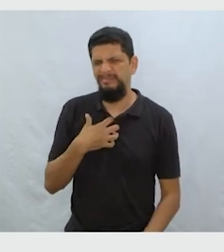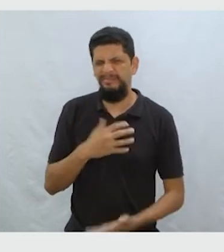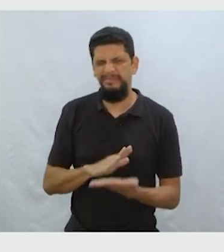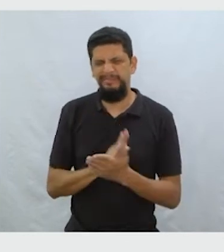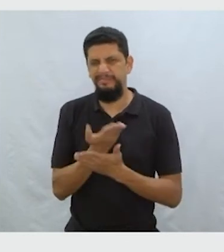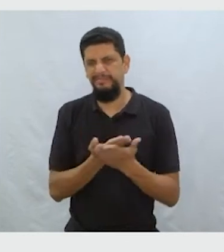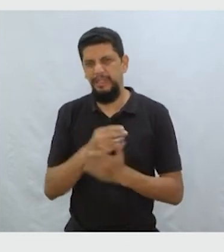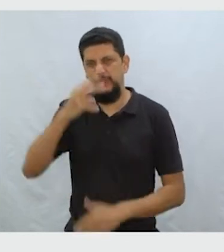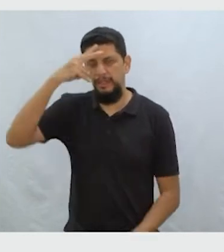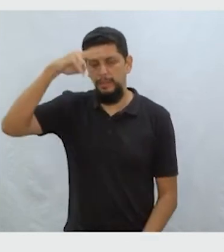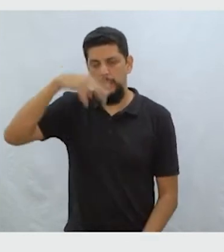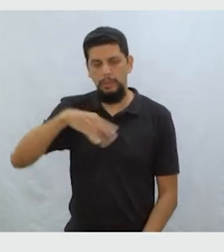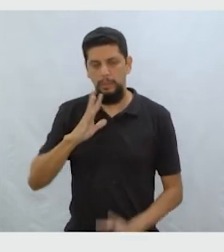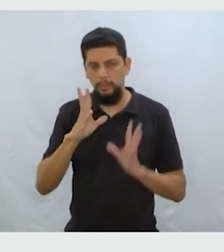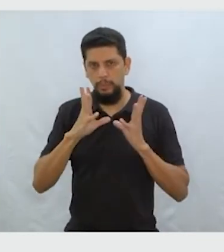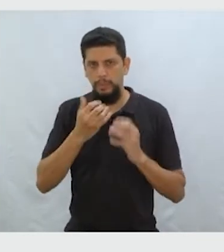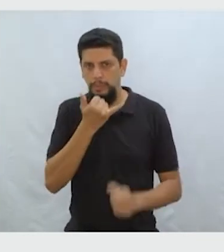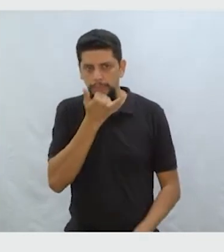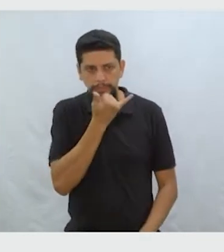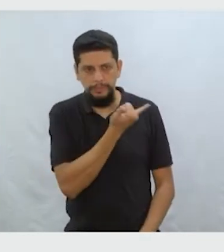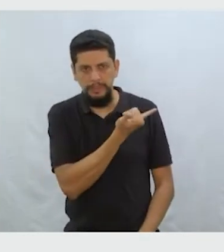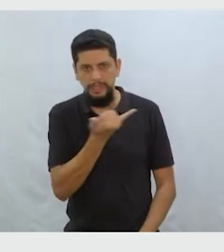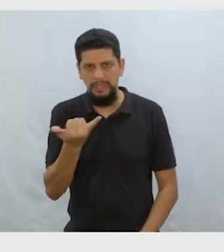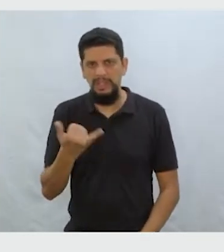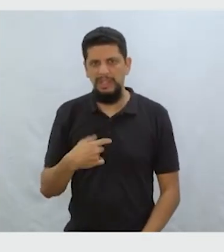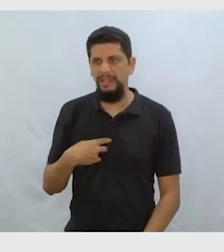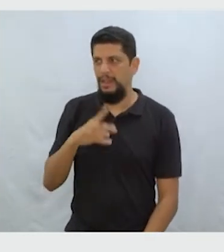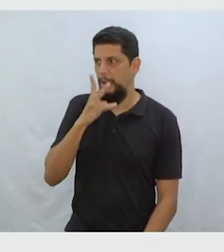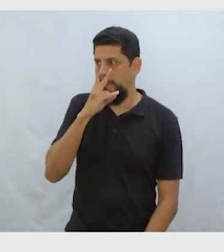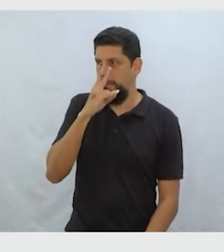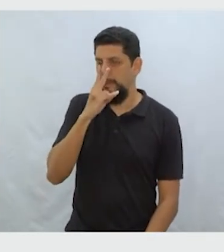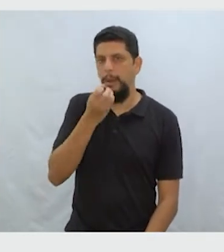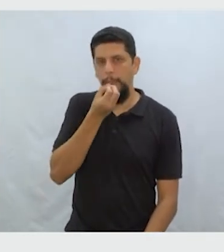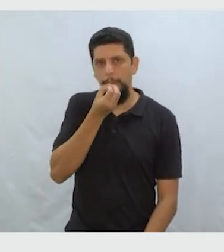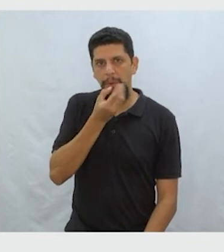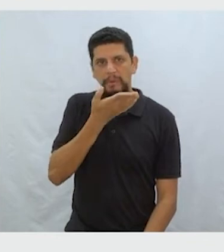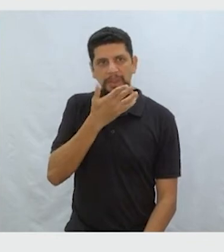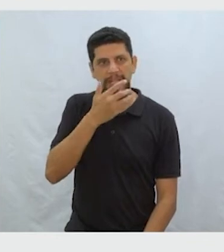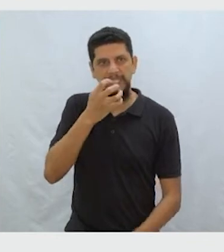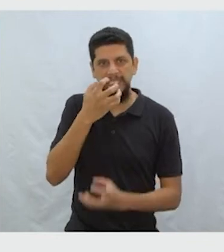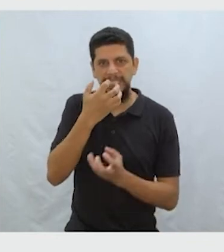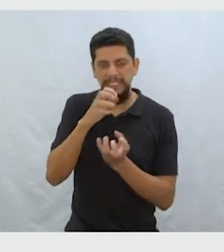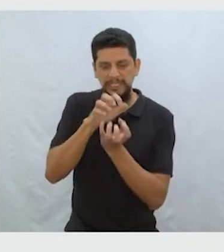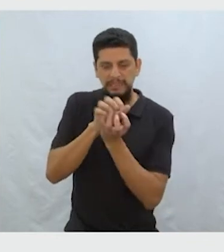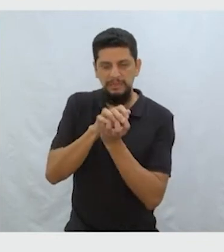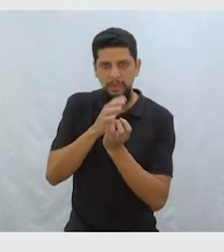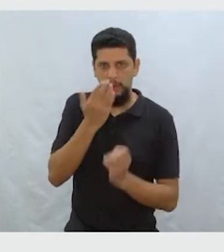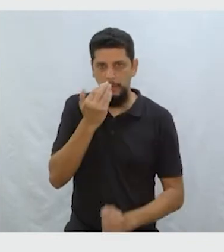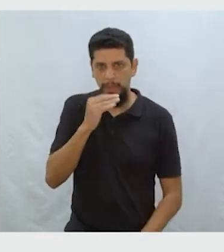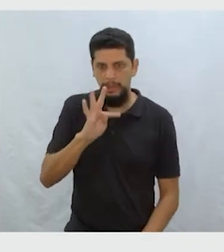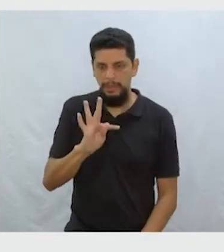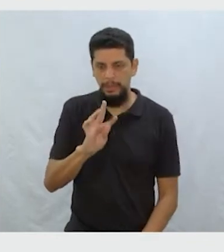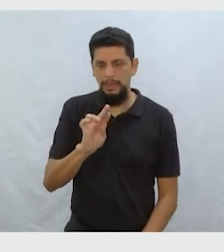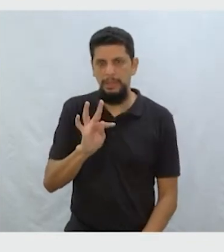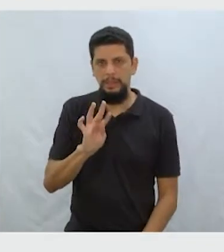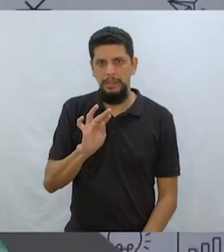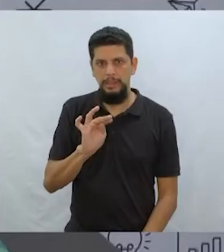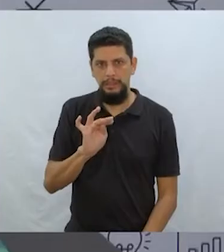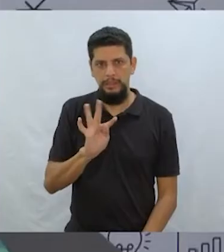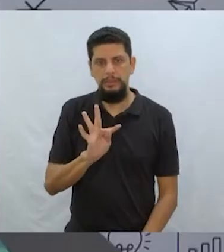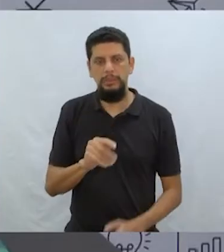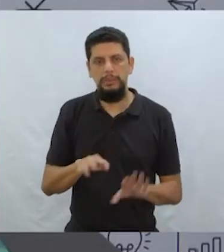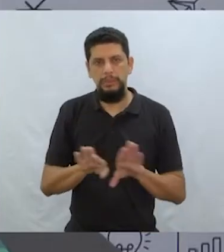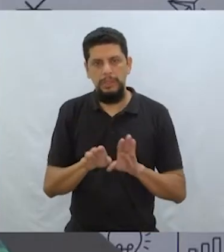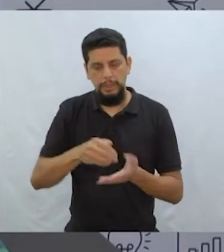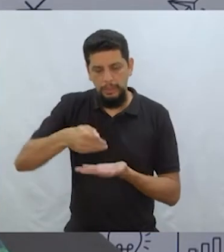com a história mas estão desculpados Mas até que tô achando bom ficar banguela vou comer Tutu e sopa e